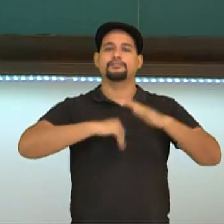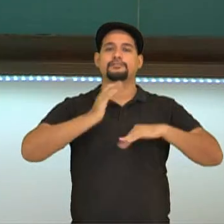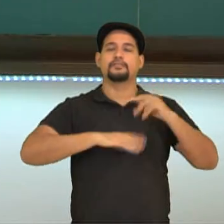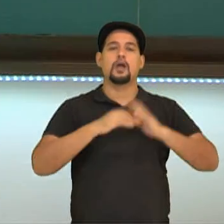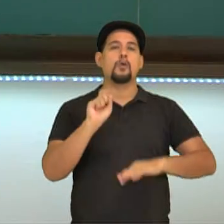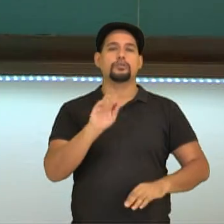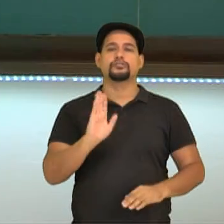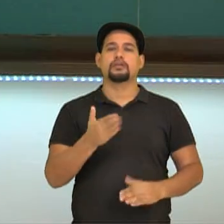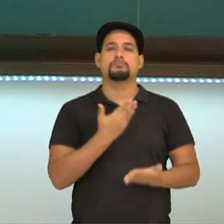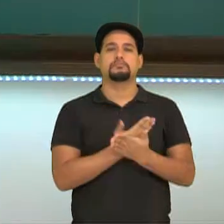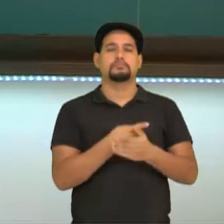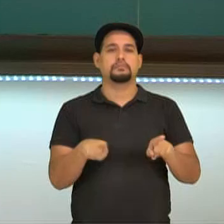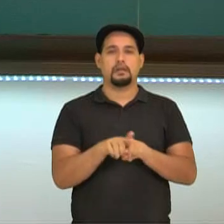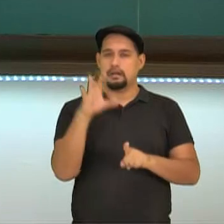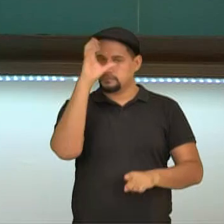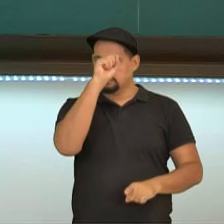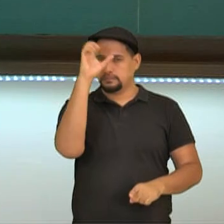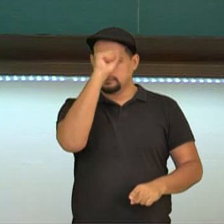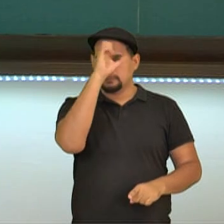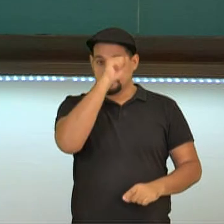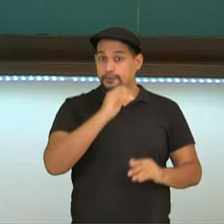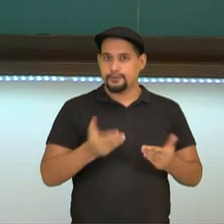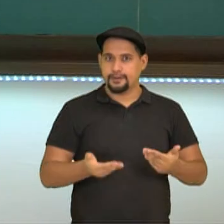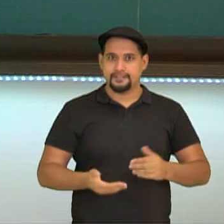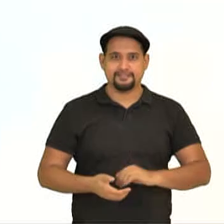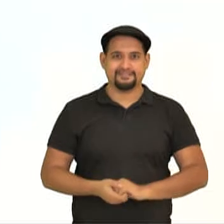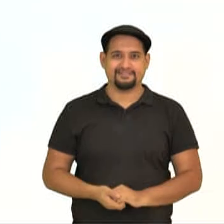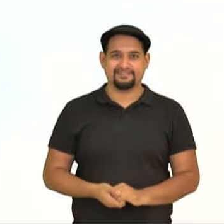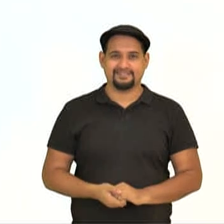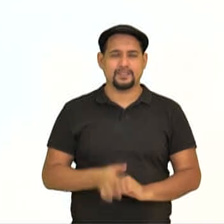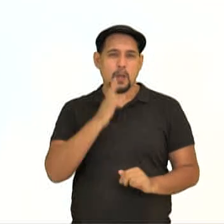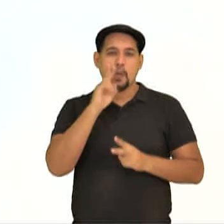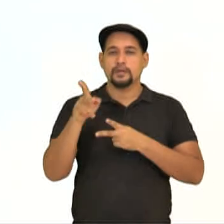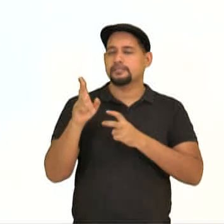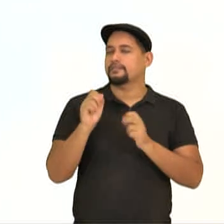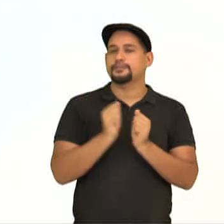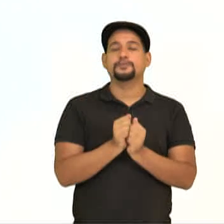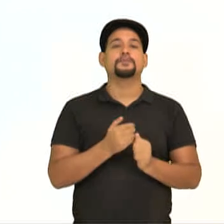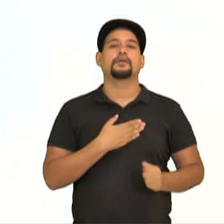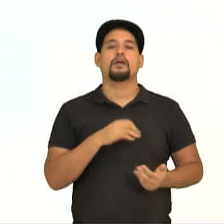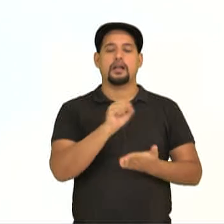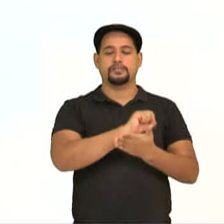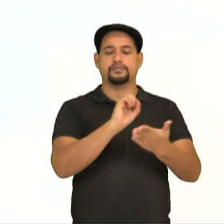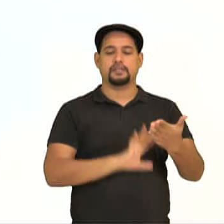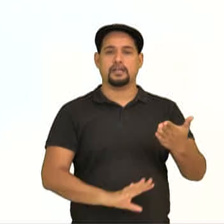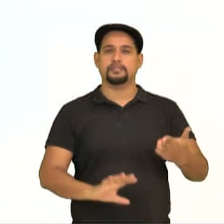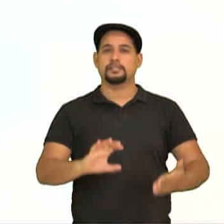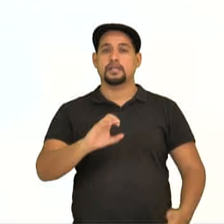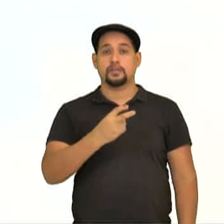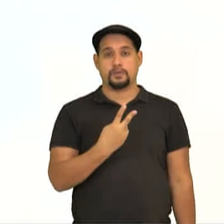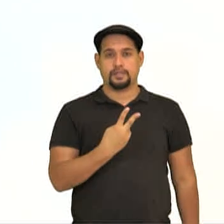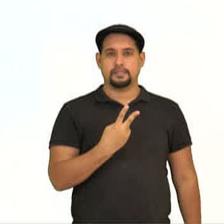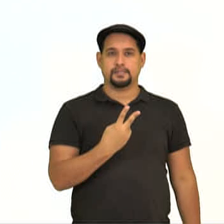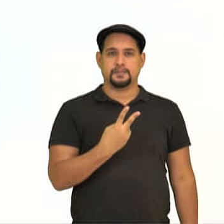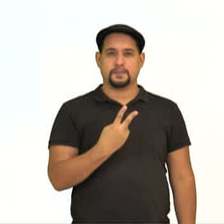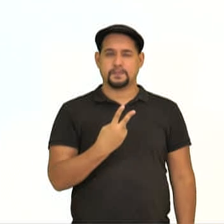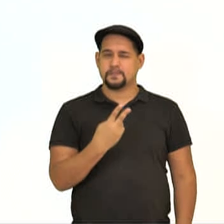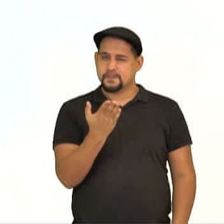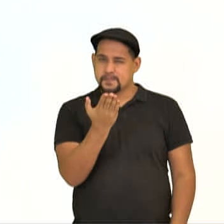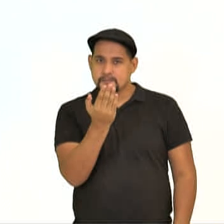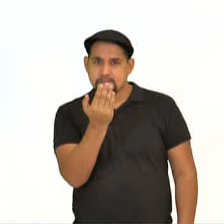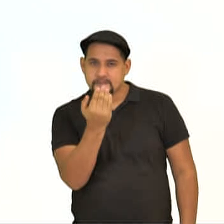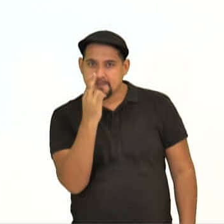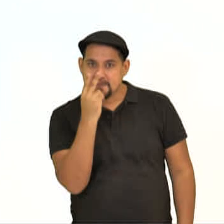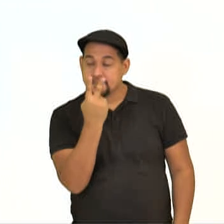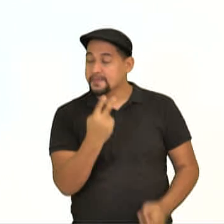que nós estudamos e aprendemos aqui. Vamos observar comigo lá. Atividade 2. Chegar mais perto aqui,